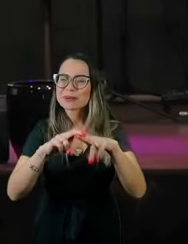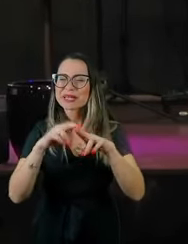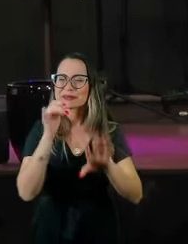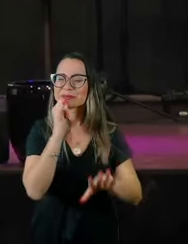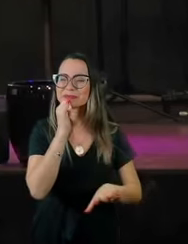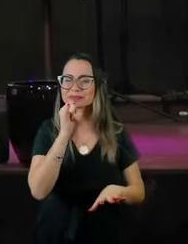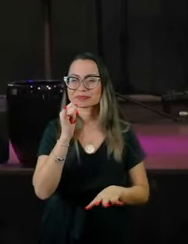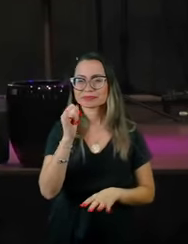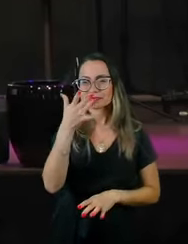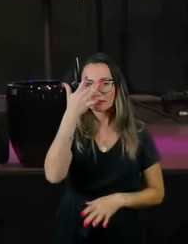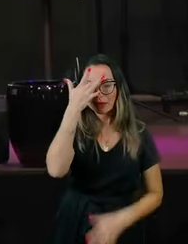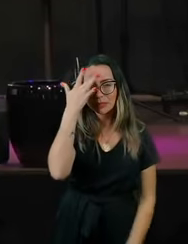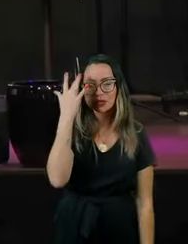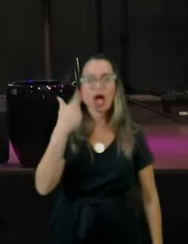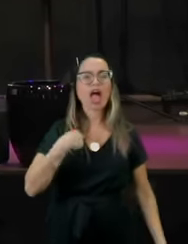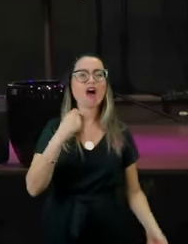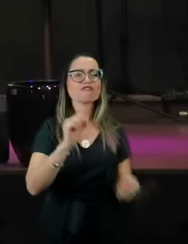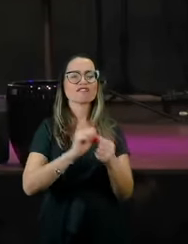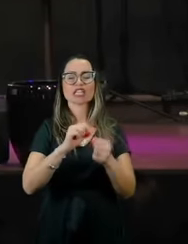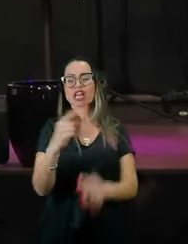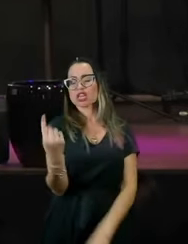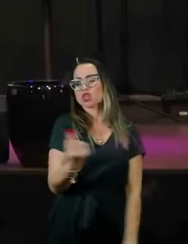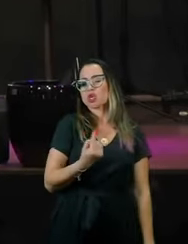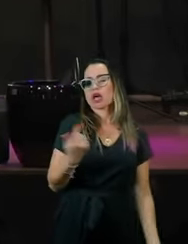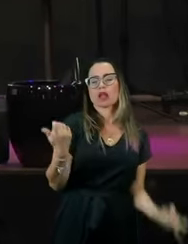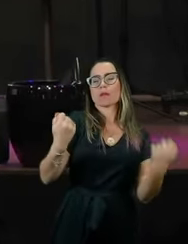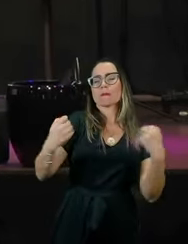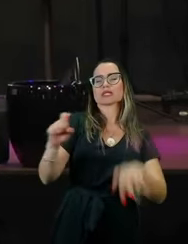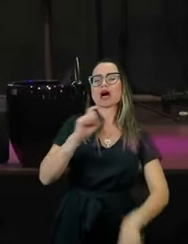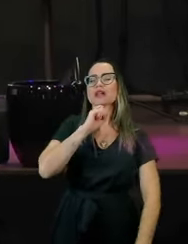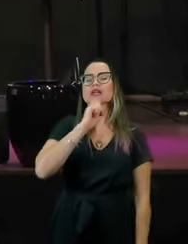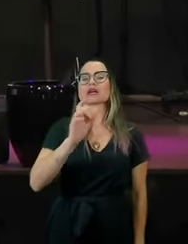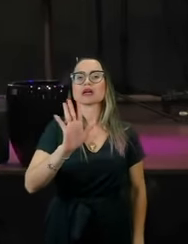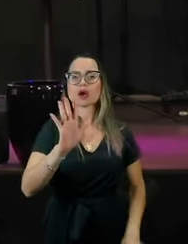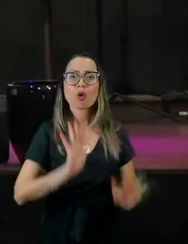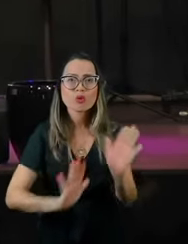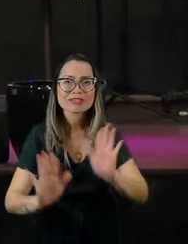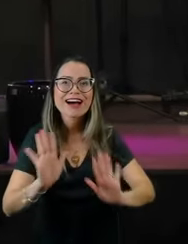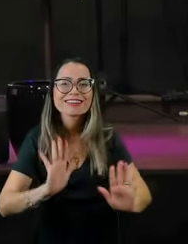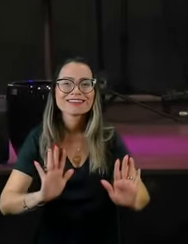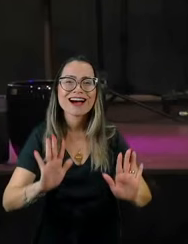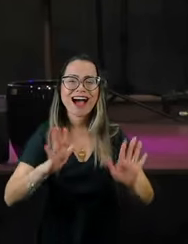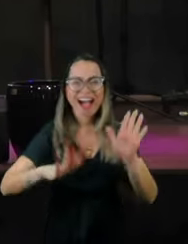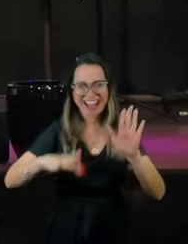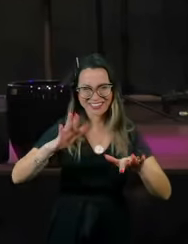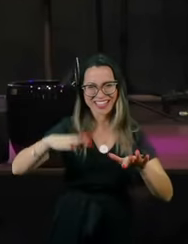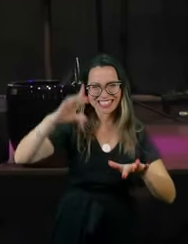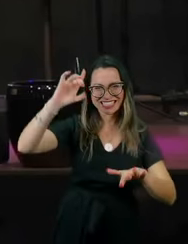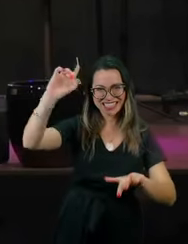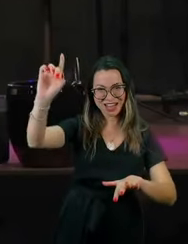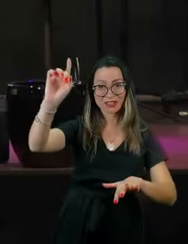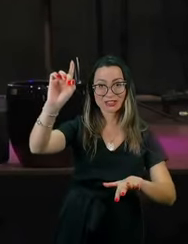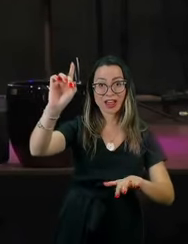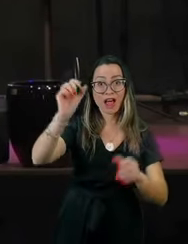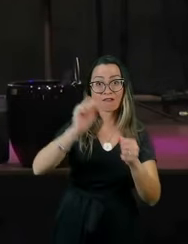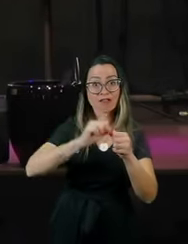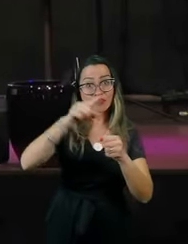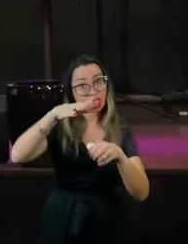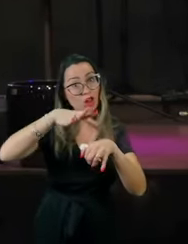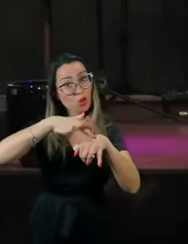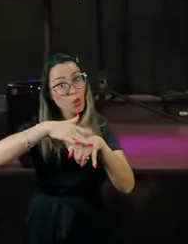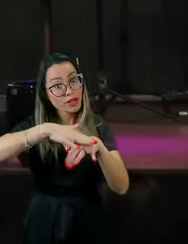assim, fazer tudo sozinha, preciso de ninguém, cuidado. Às vezes eu te coloco numa cama para que você entenda que você vai precisar de pessoas.